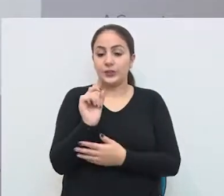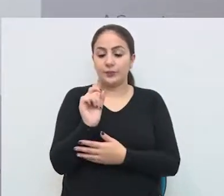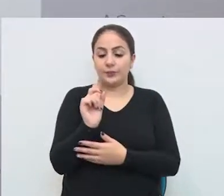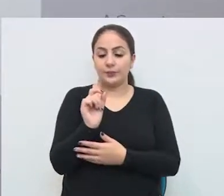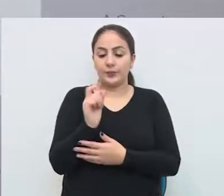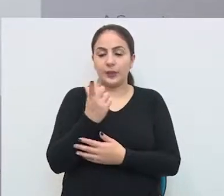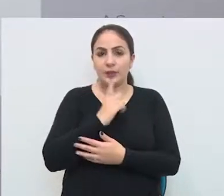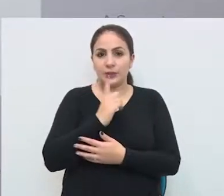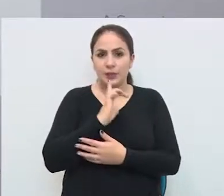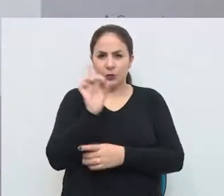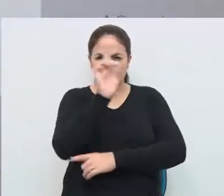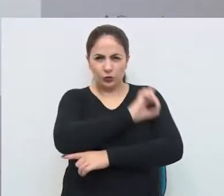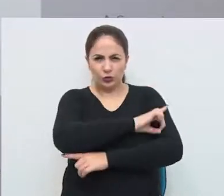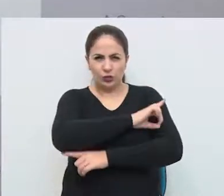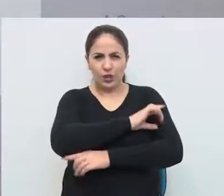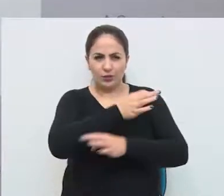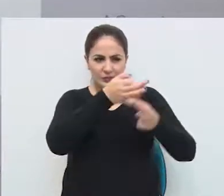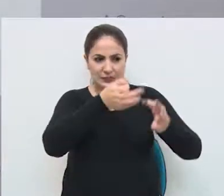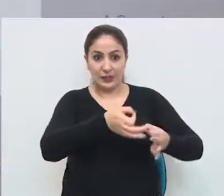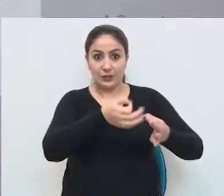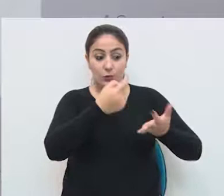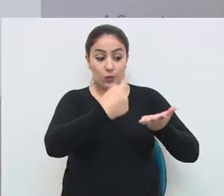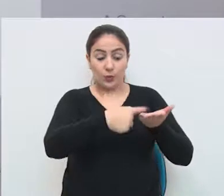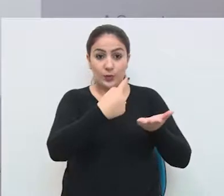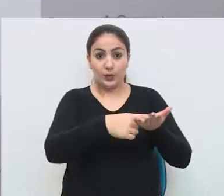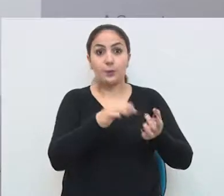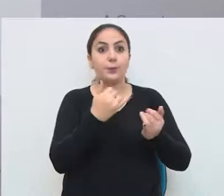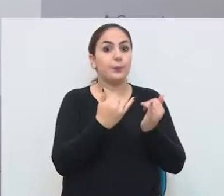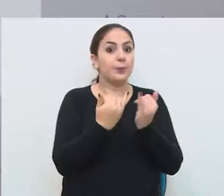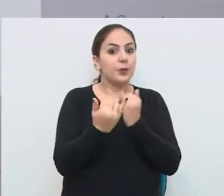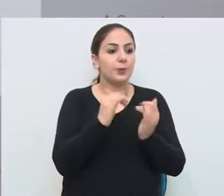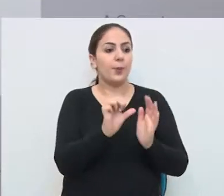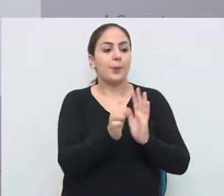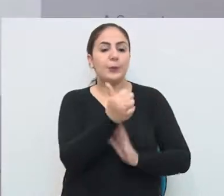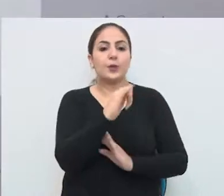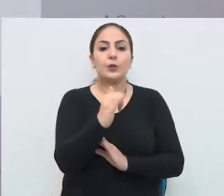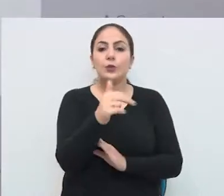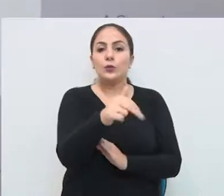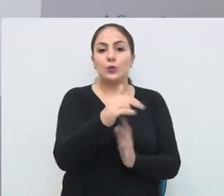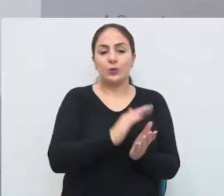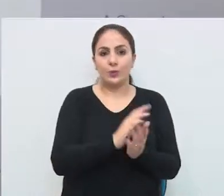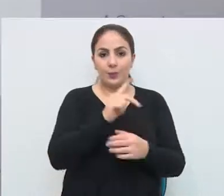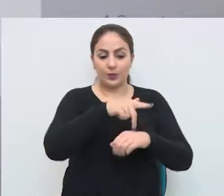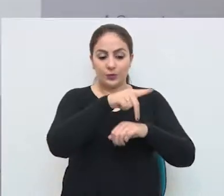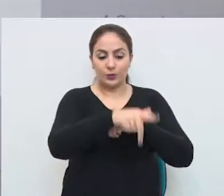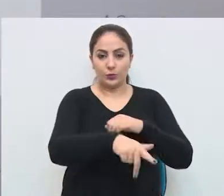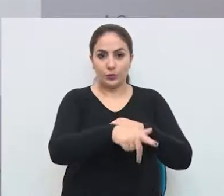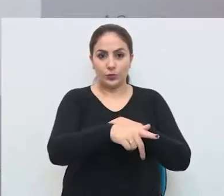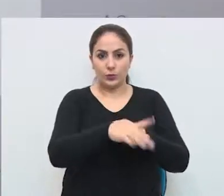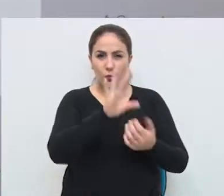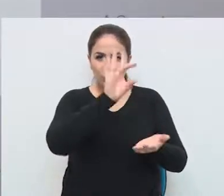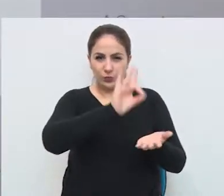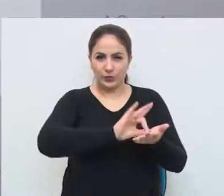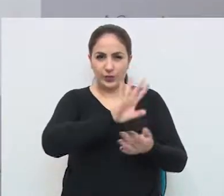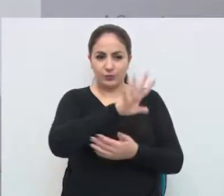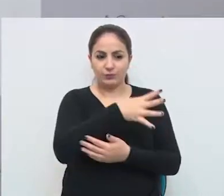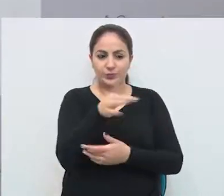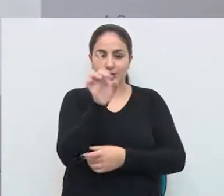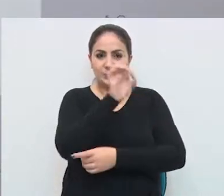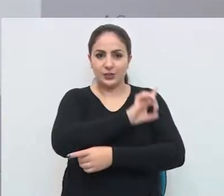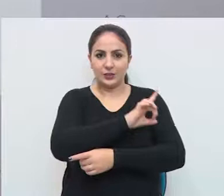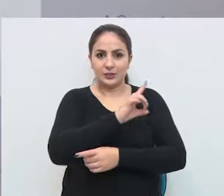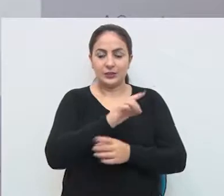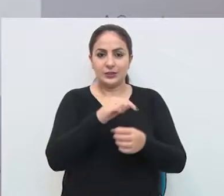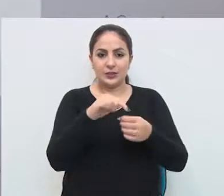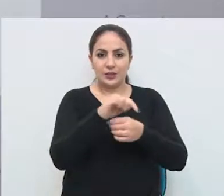tendo um dia X, né, que vai ser no dia 1º de junho, em Passo Fundo, né, de maneira oficial no